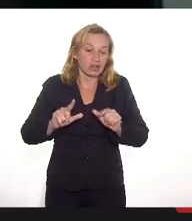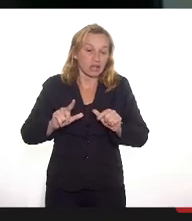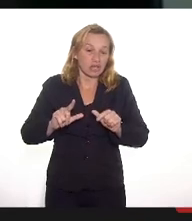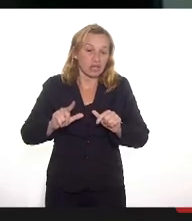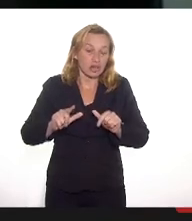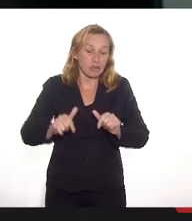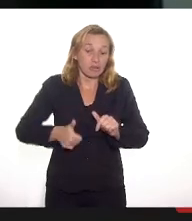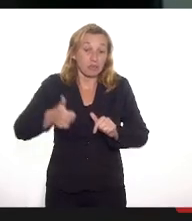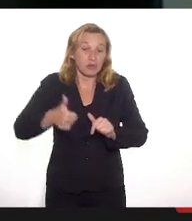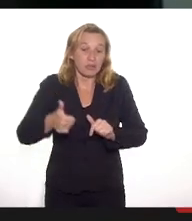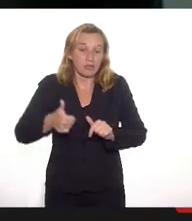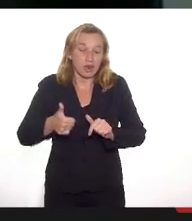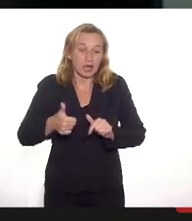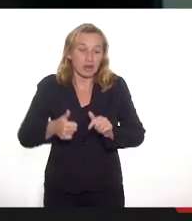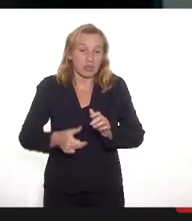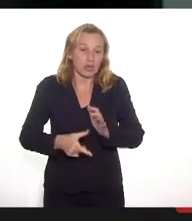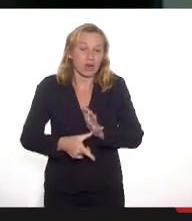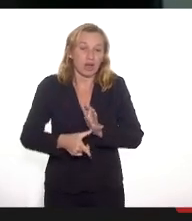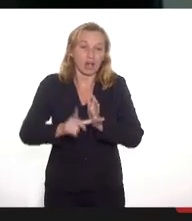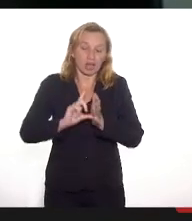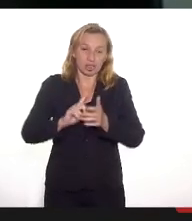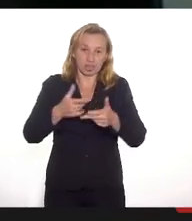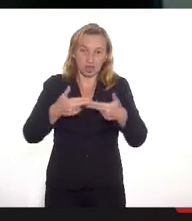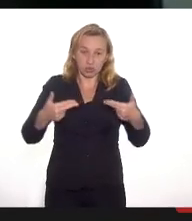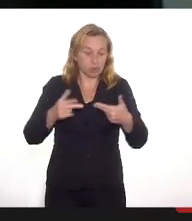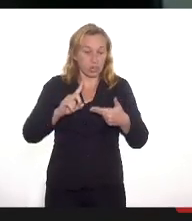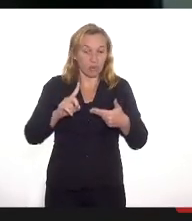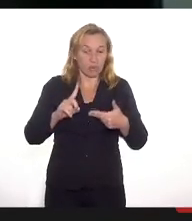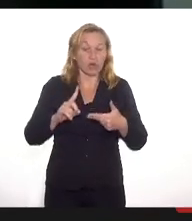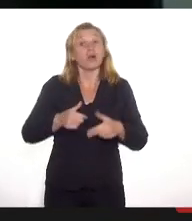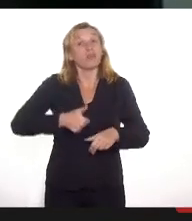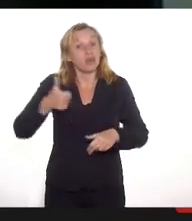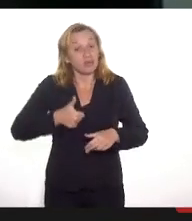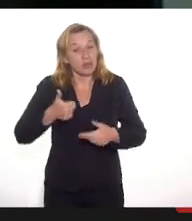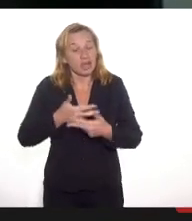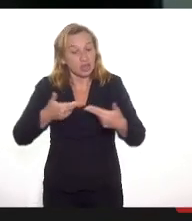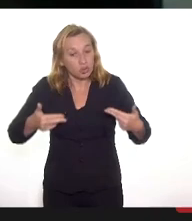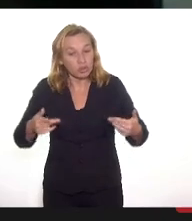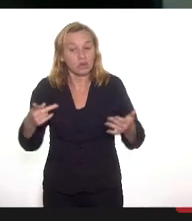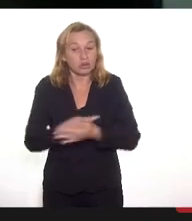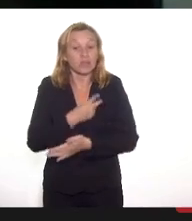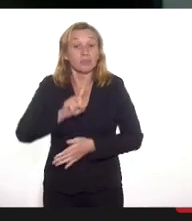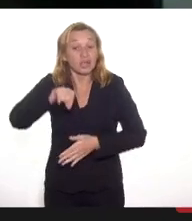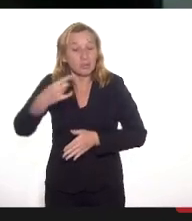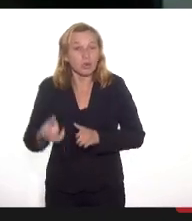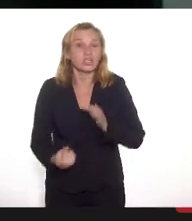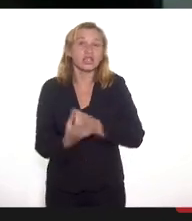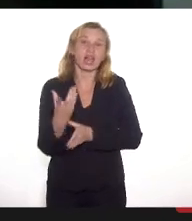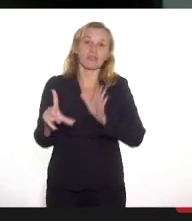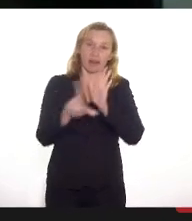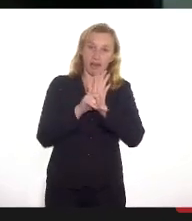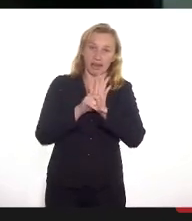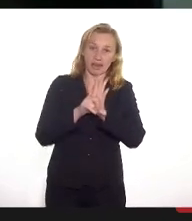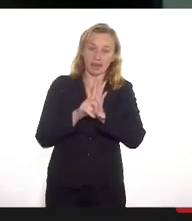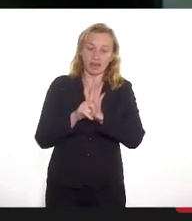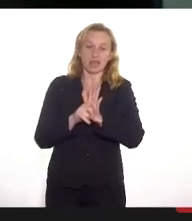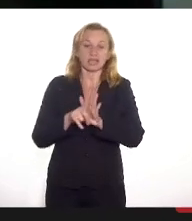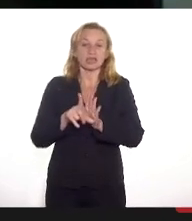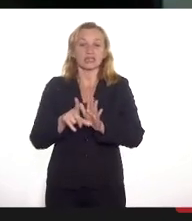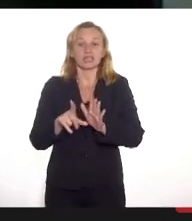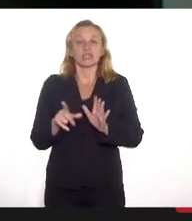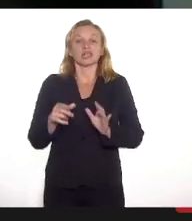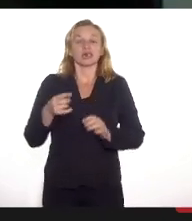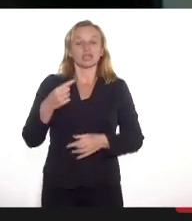lei ela acontece depois do fato social essa demanda que a trazida aos deputados